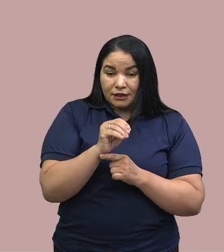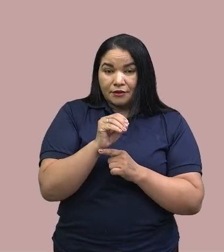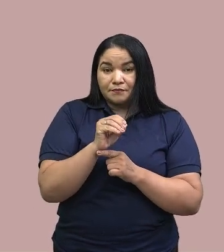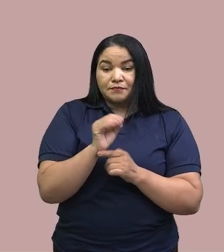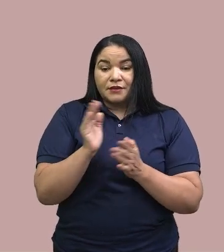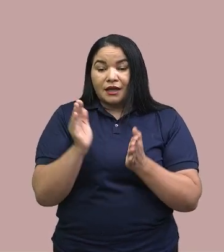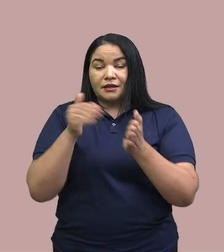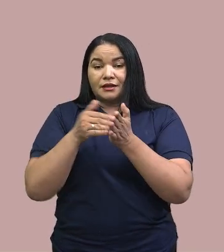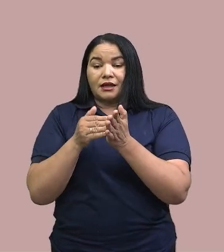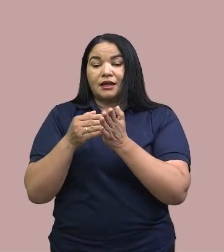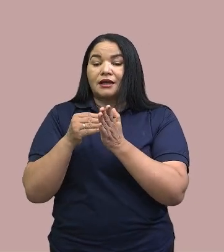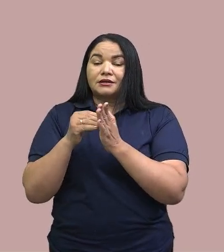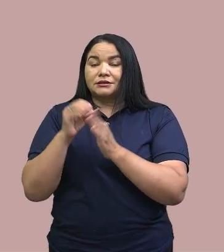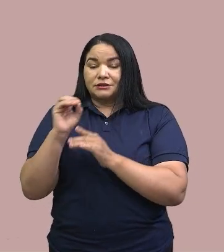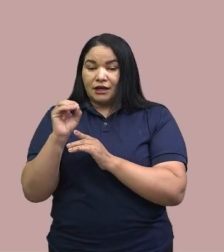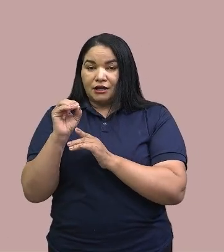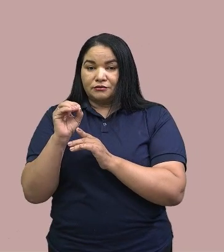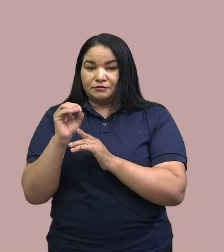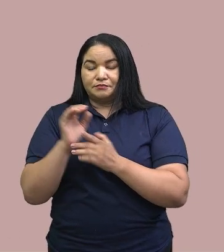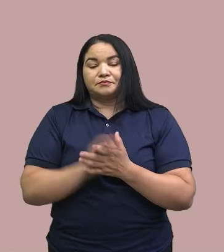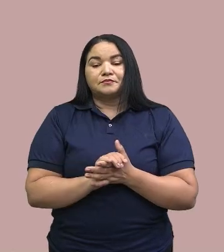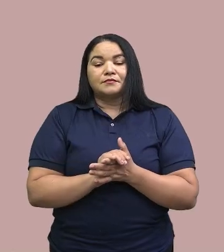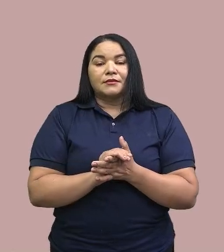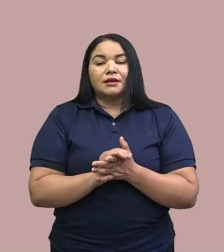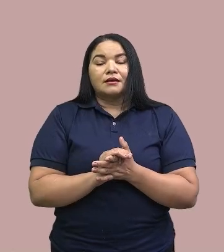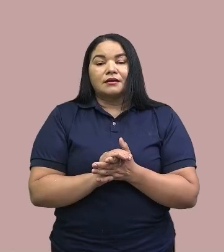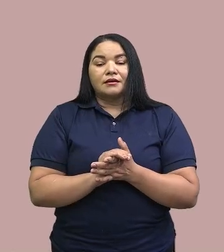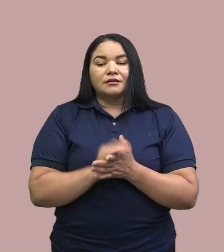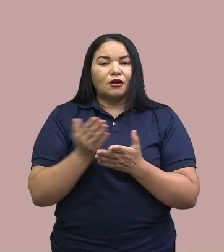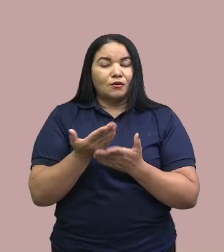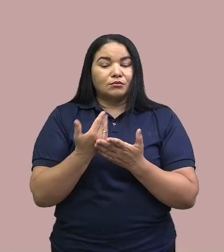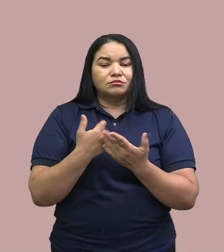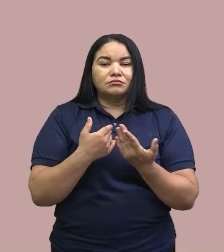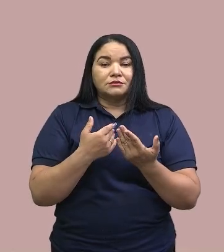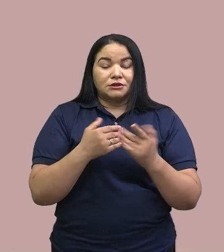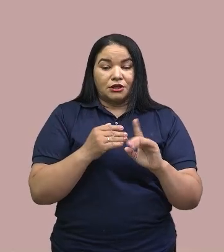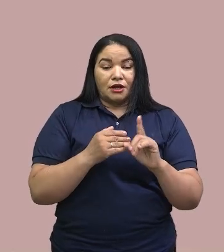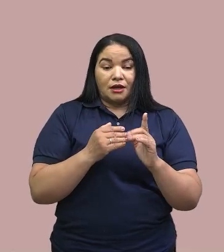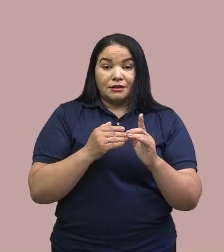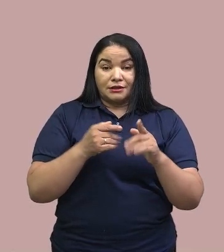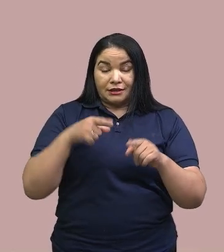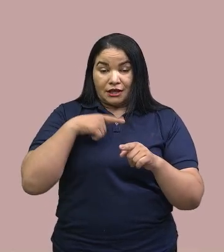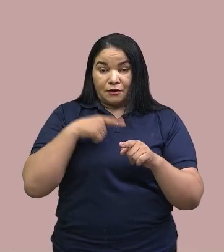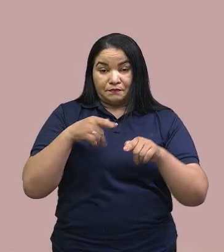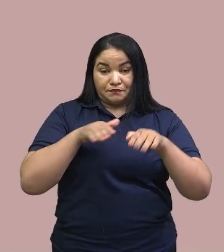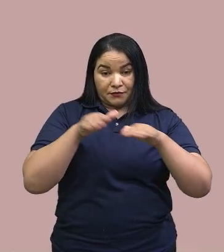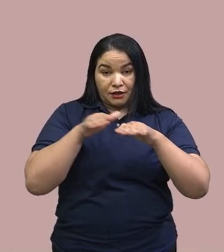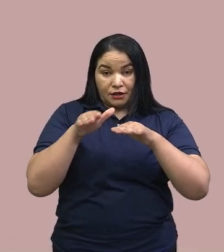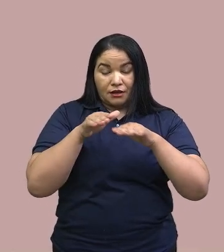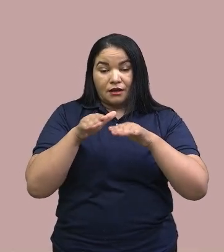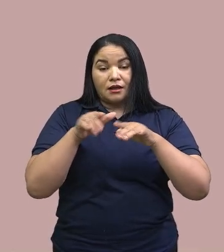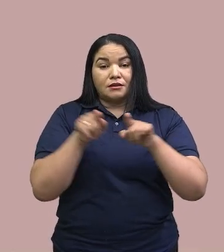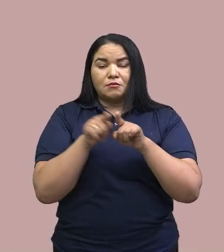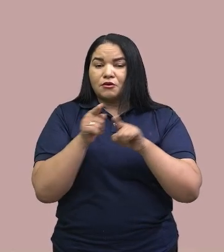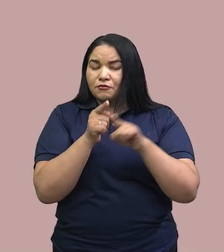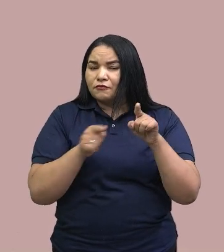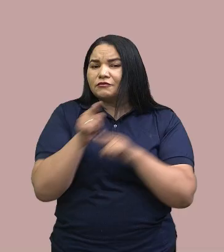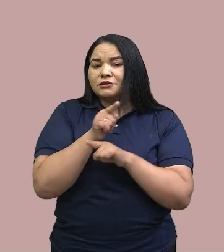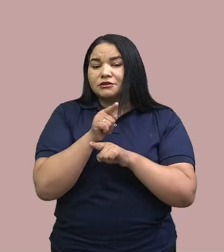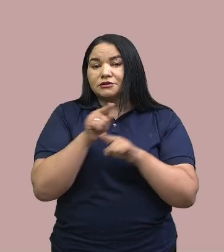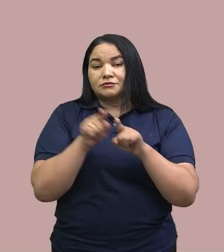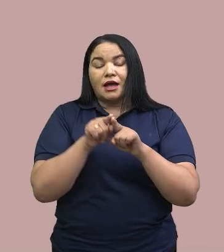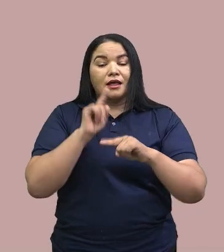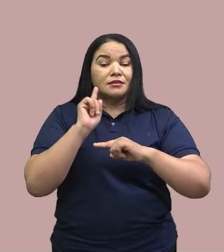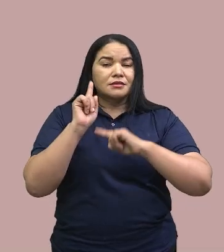de 100 graus Celsius a 0 graus Celsius, com o ponto de fusão e ebulição da água invertidos. Mais